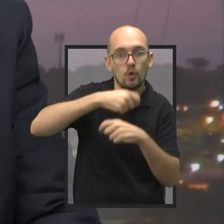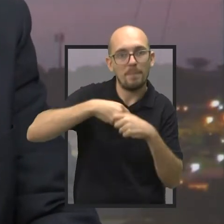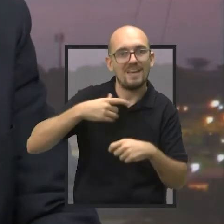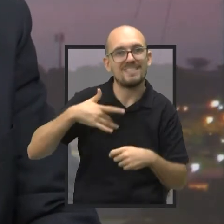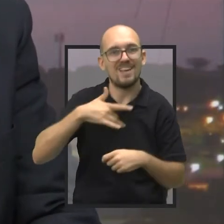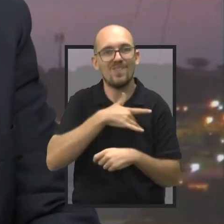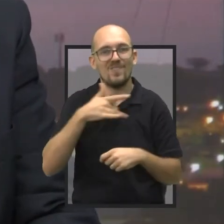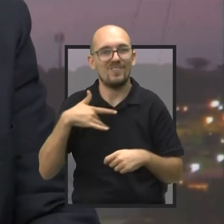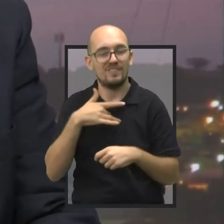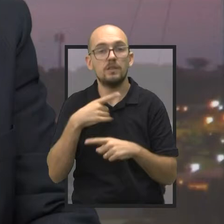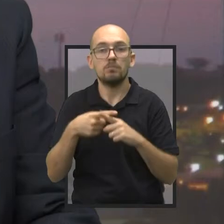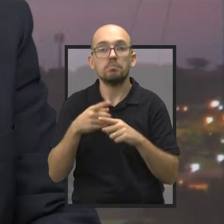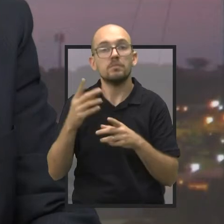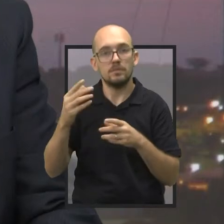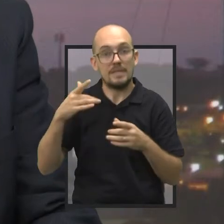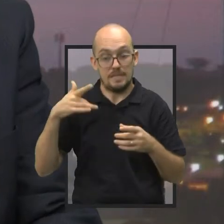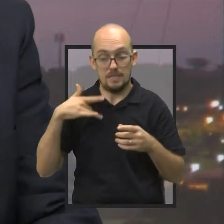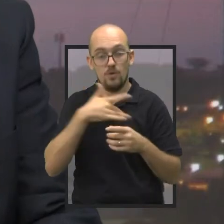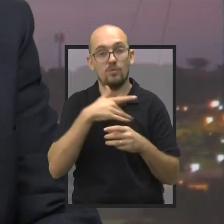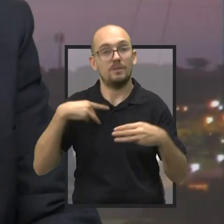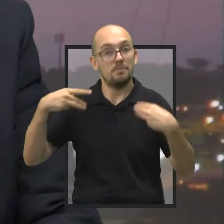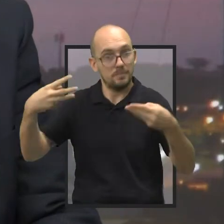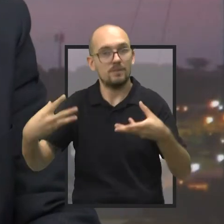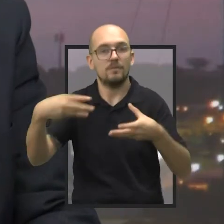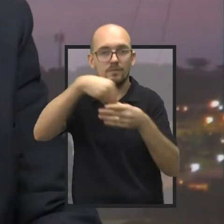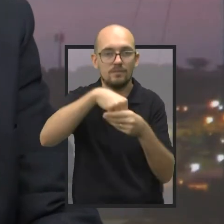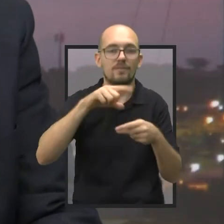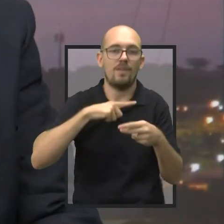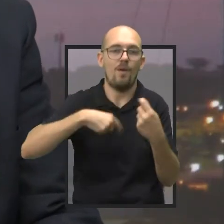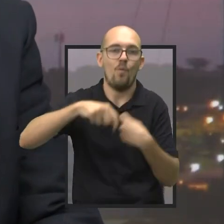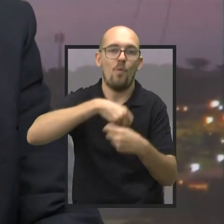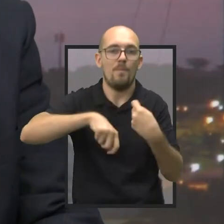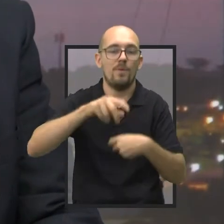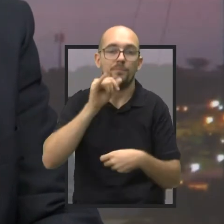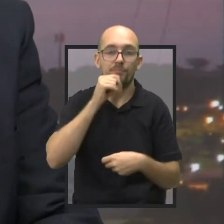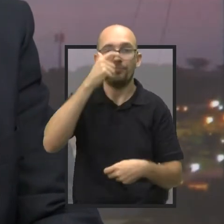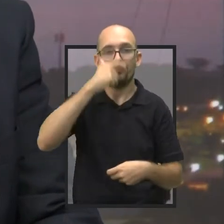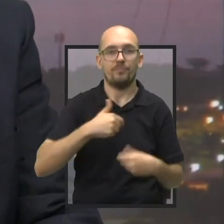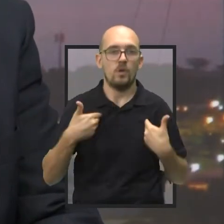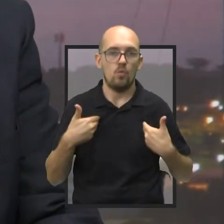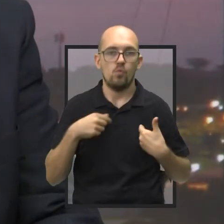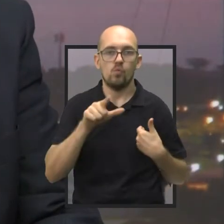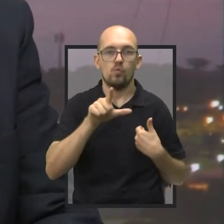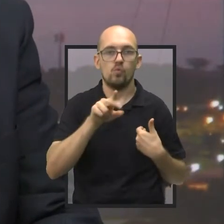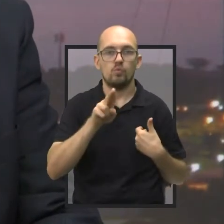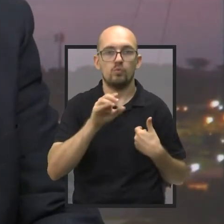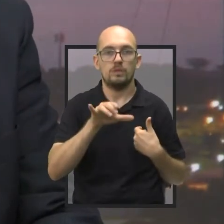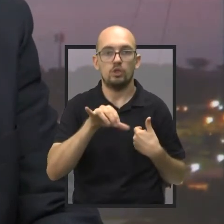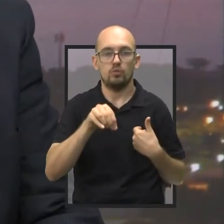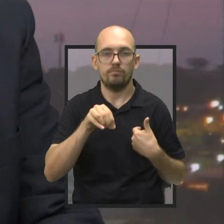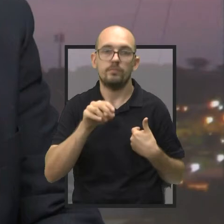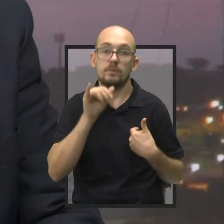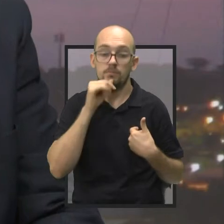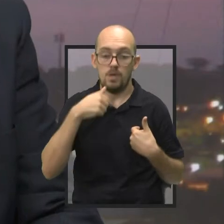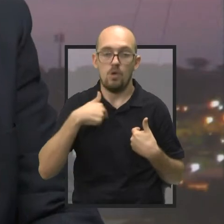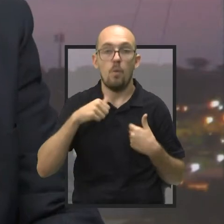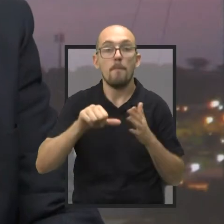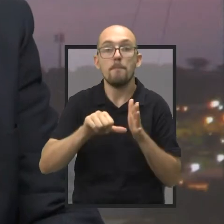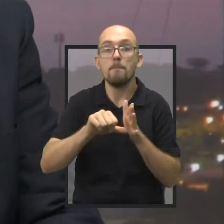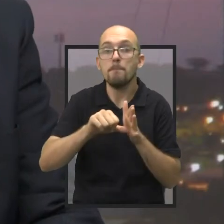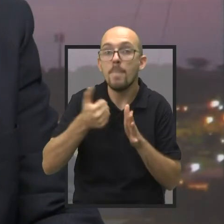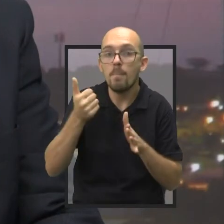economistas estão agindo, né, nessa área. Eu mesmo, por exemplo, fui o primeiro